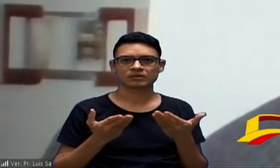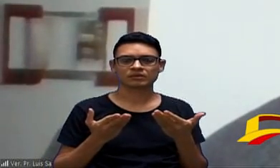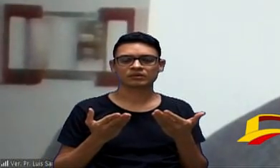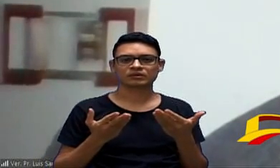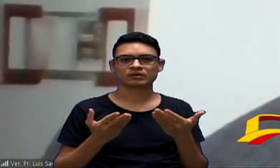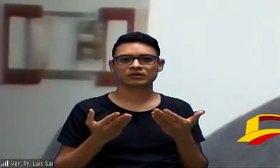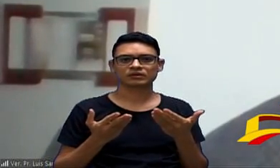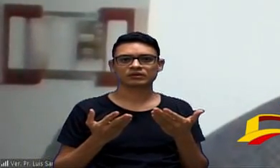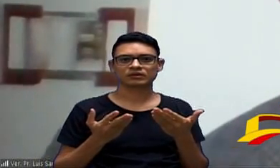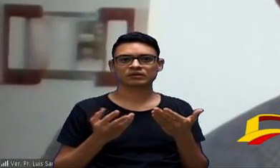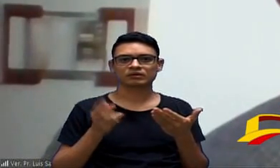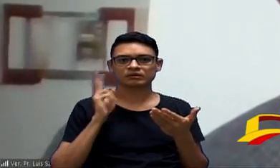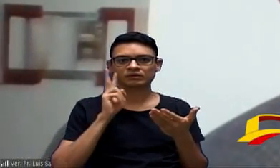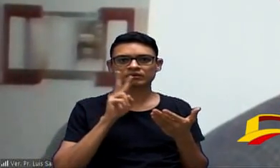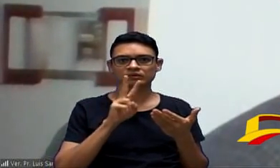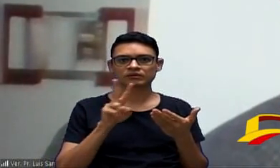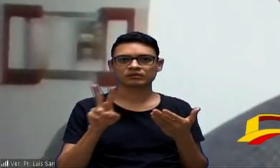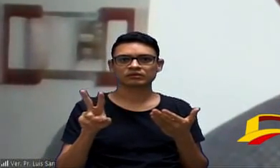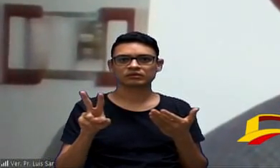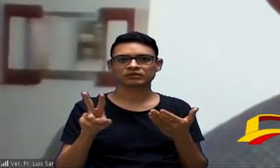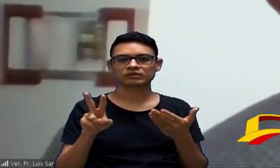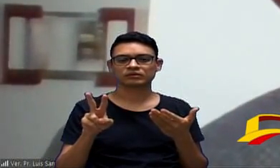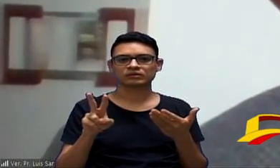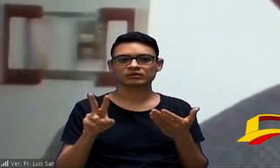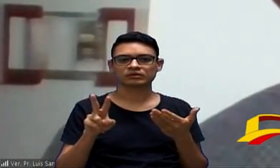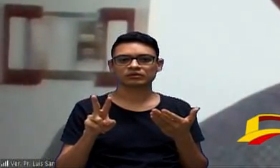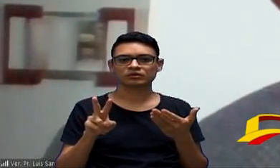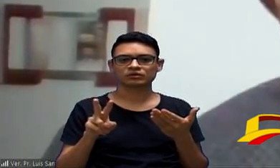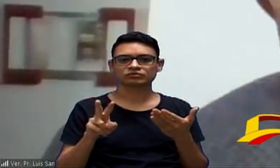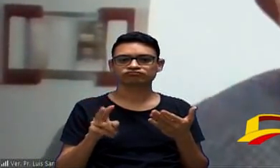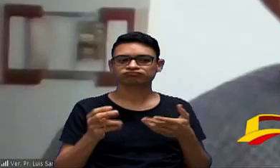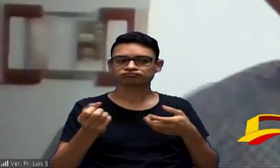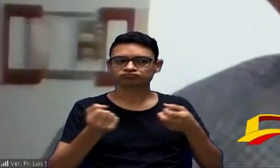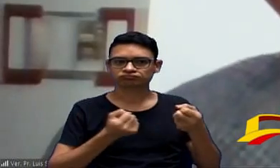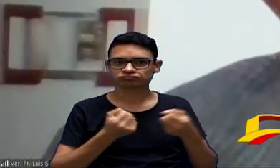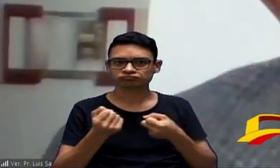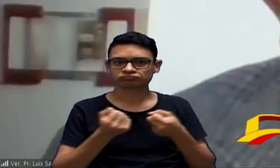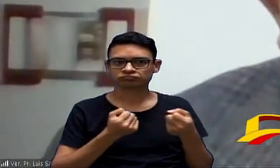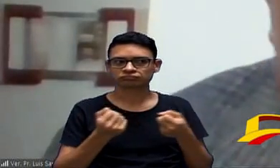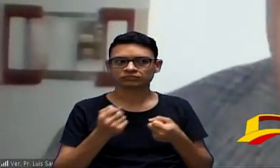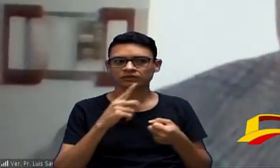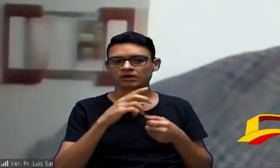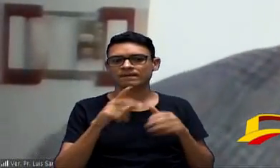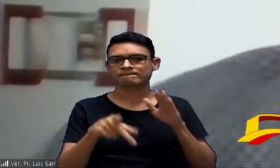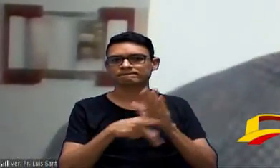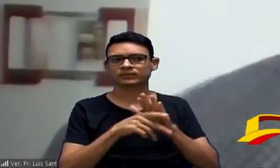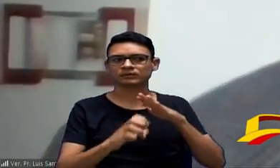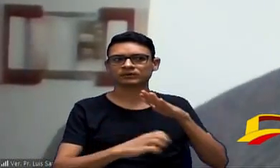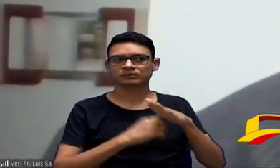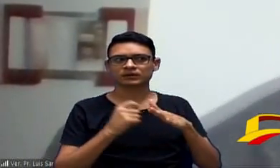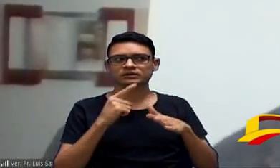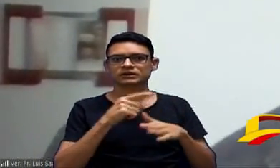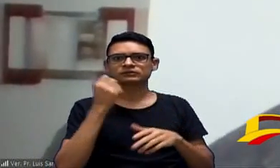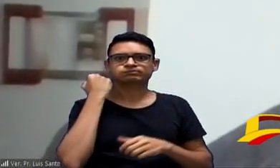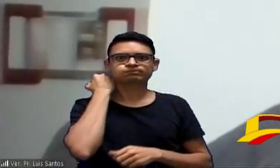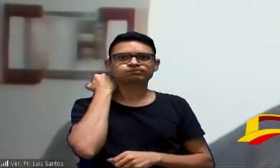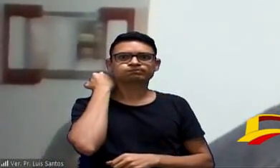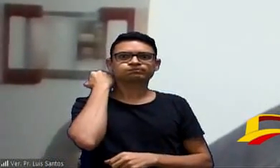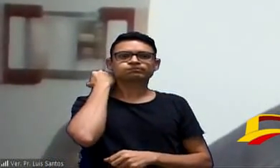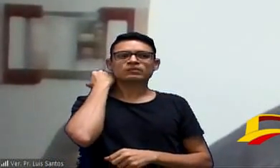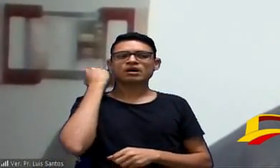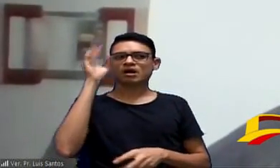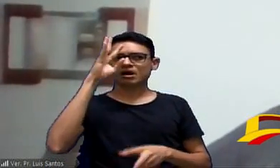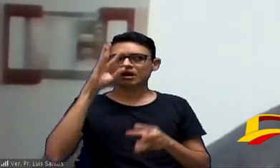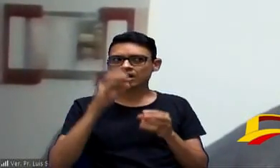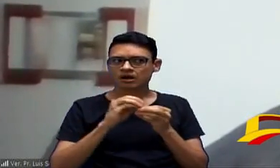que quando ela viu o veículo da empresa, ela entrou em desespero. Então, eu entendi que alguma coisa errada podia